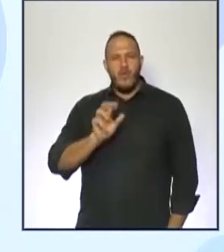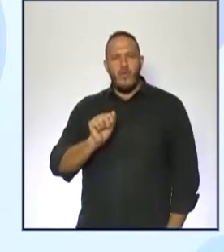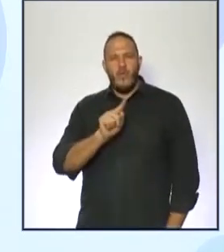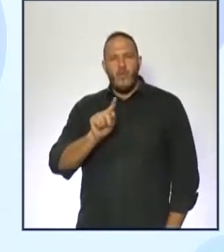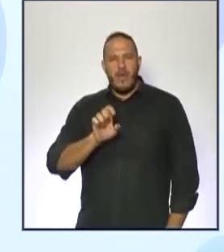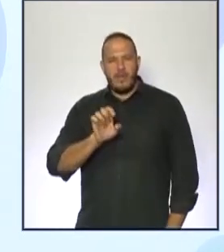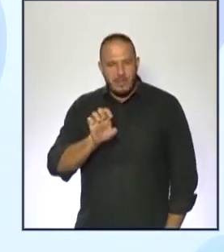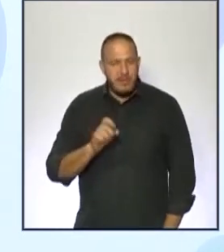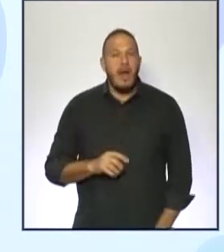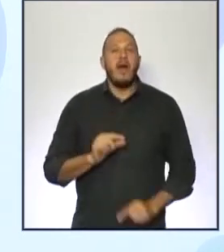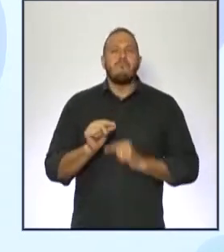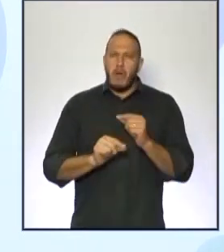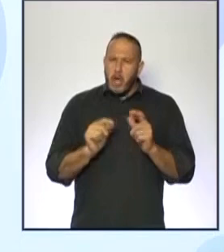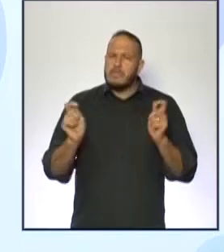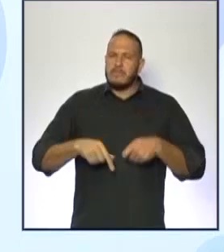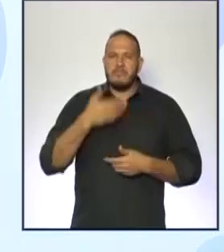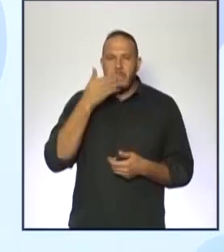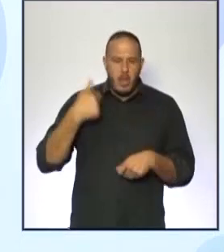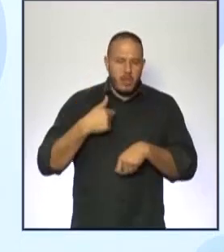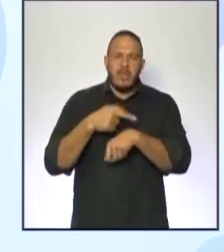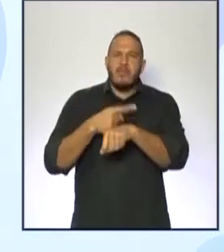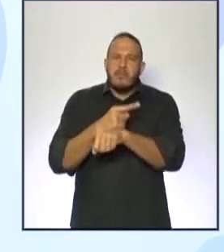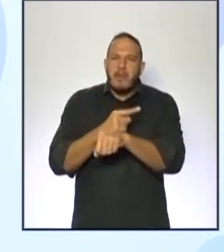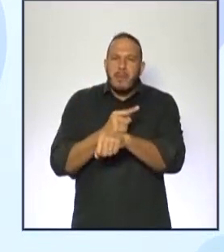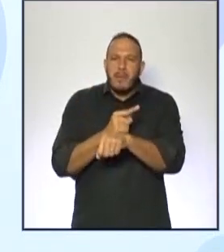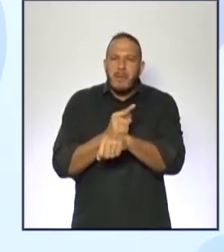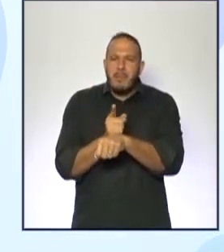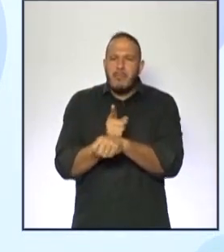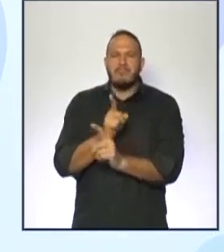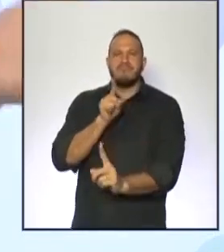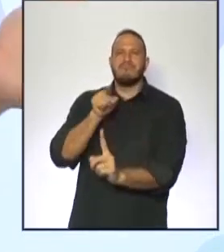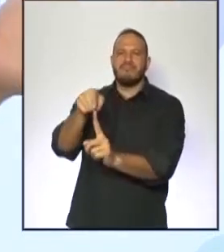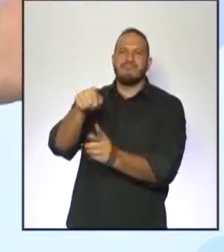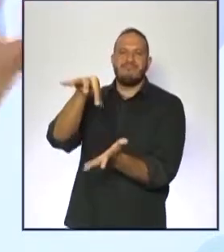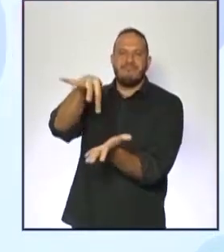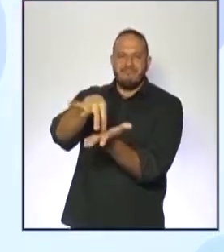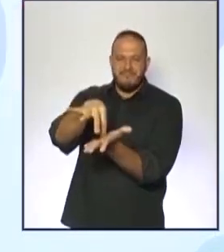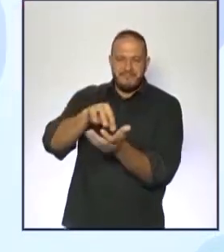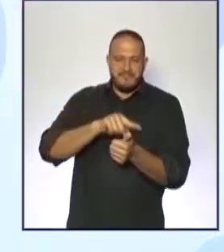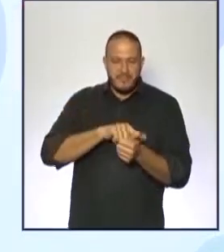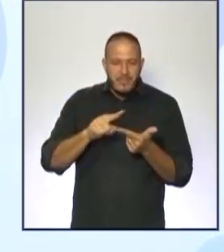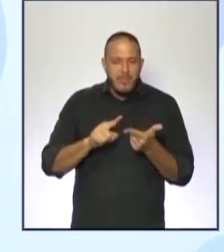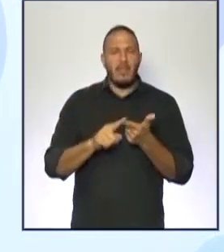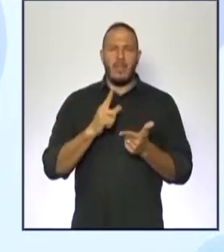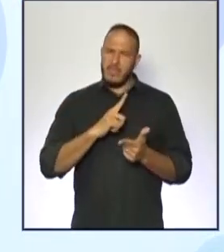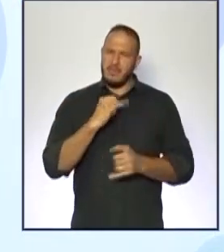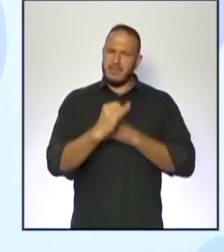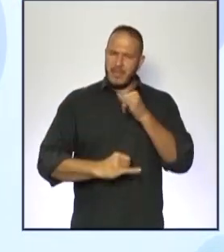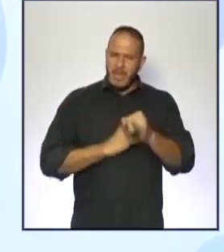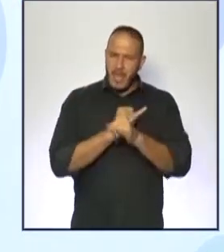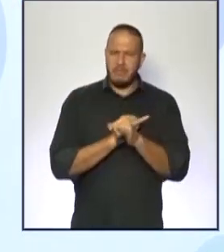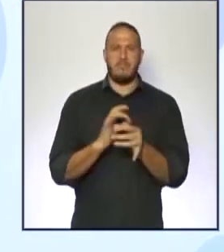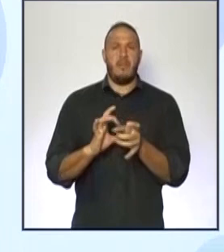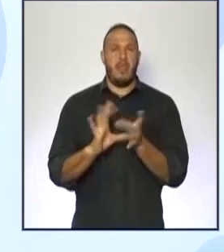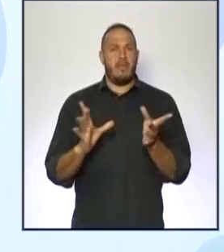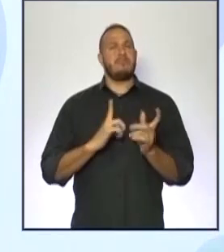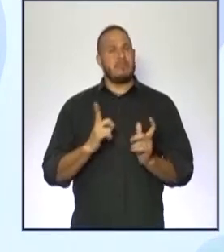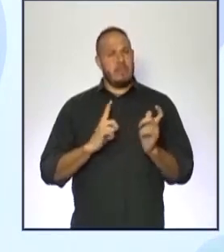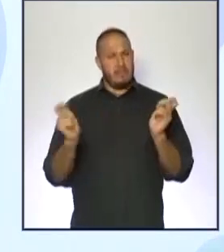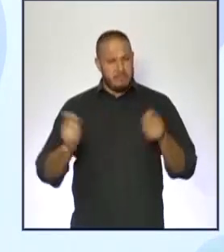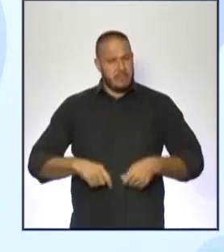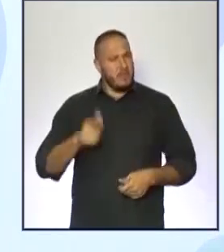menor tempo para se chegar num determinado local. Temos a internet à nossa disposição, né? Hoje a gente